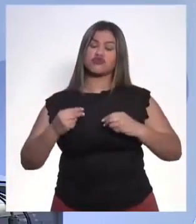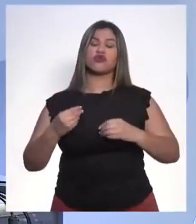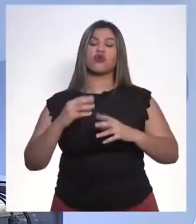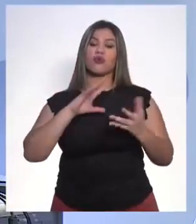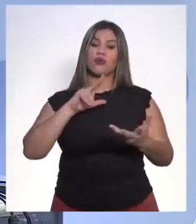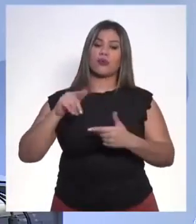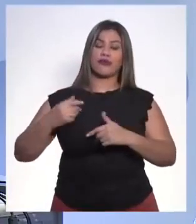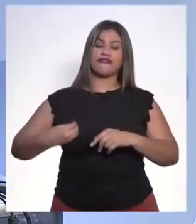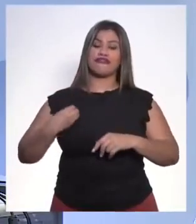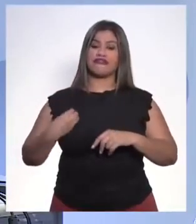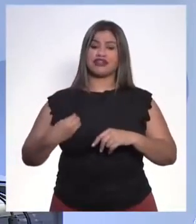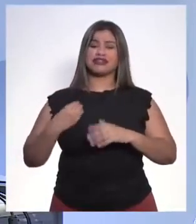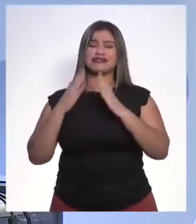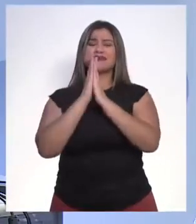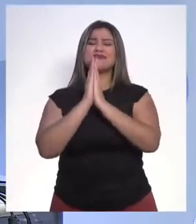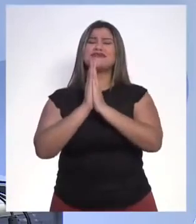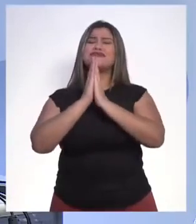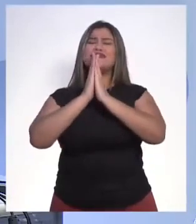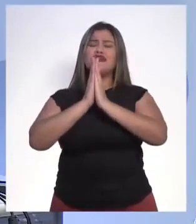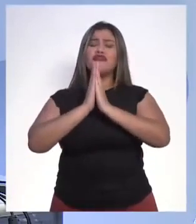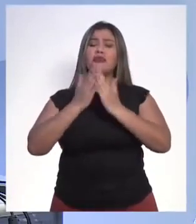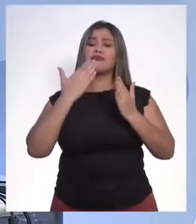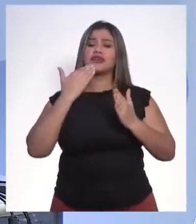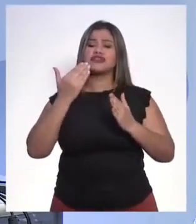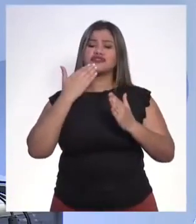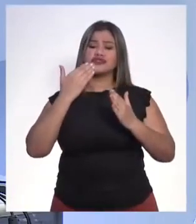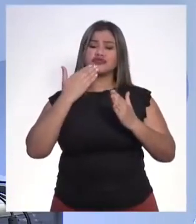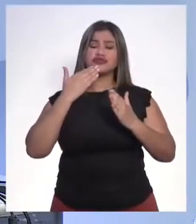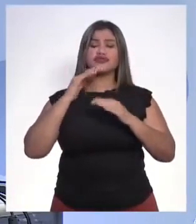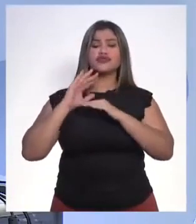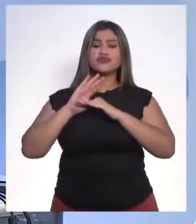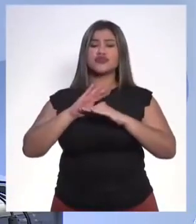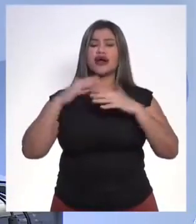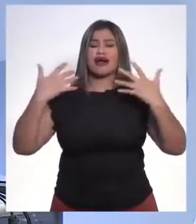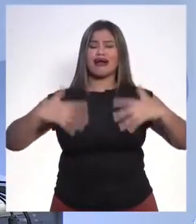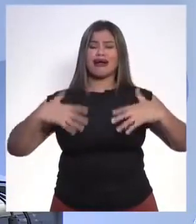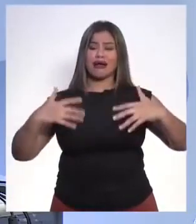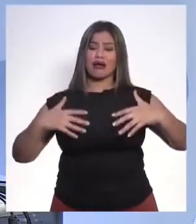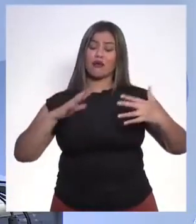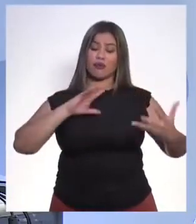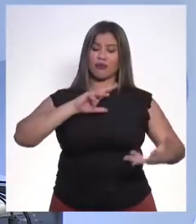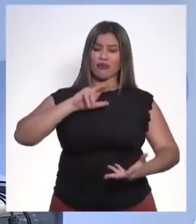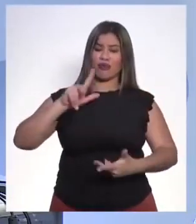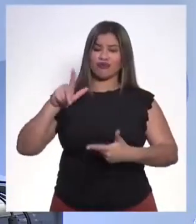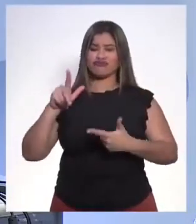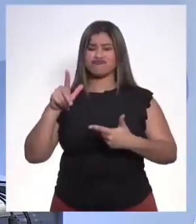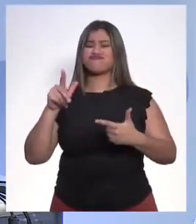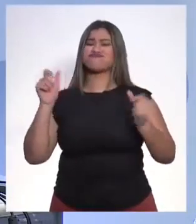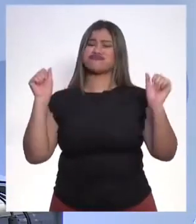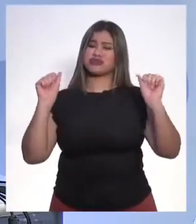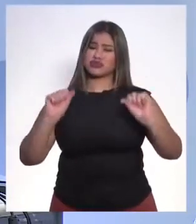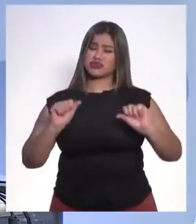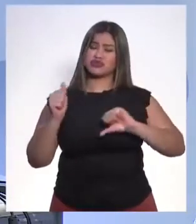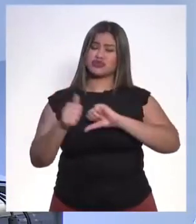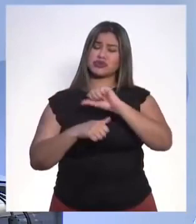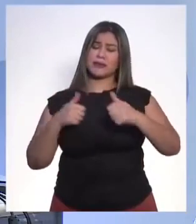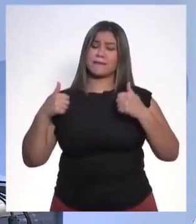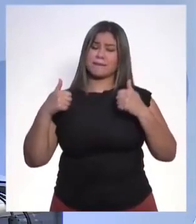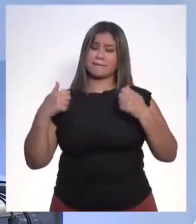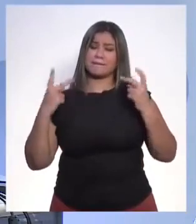está implorando socorro, certo? Então, assim, é um assunto muito importante, principalmente agora, eu acho, mas sempre